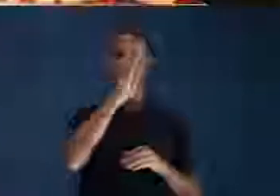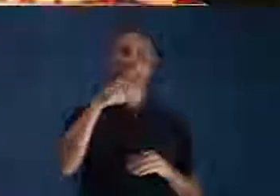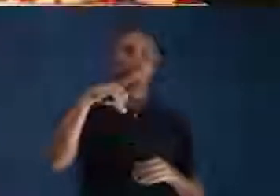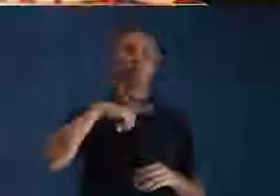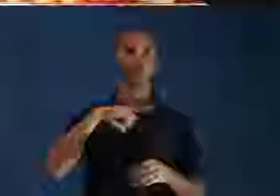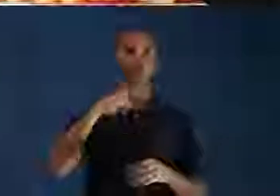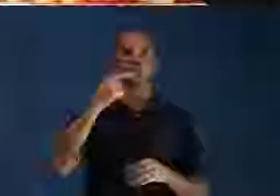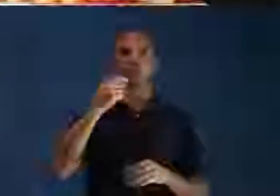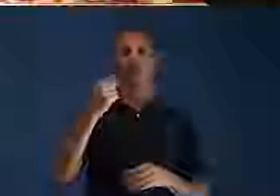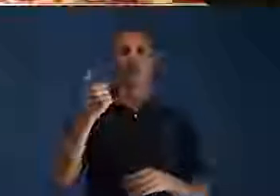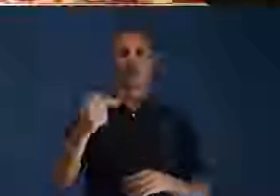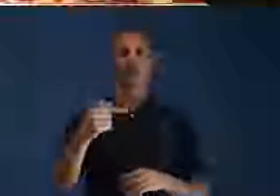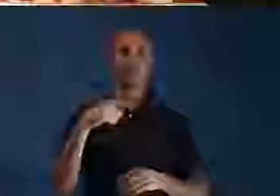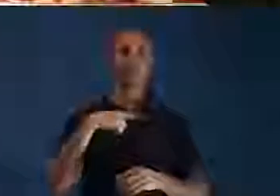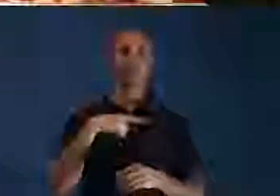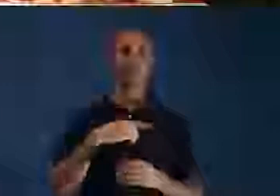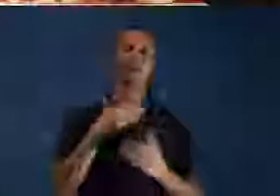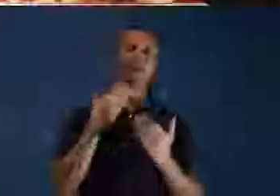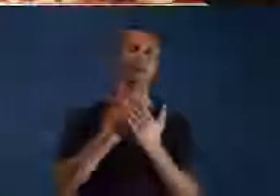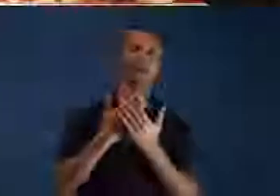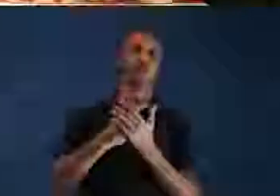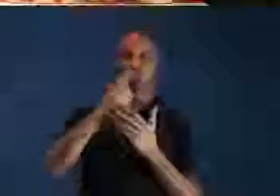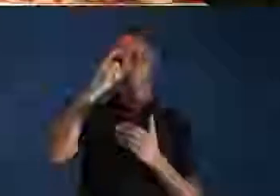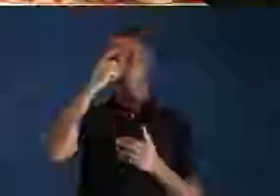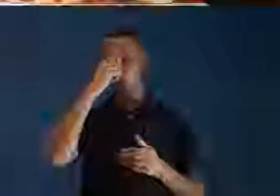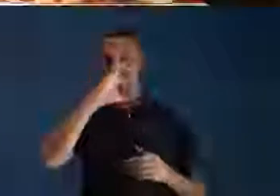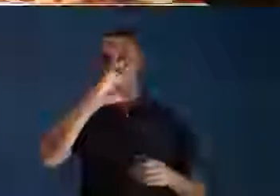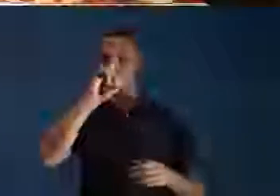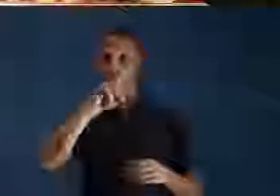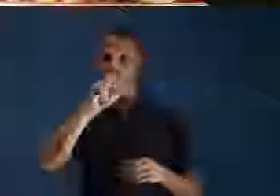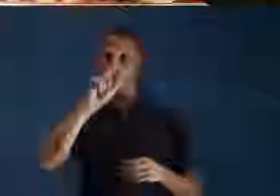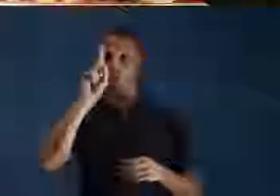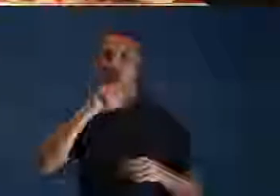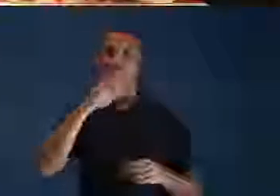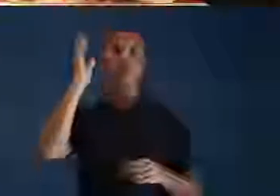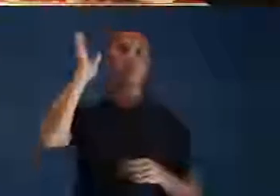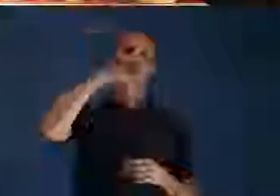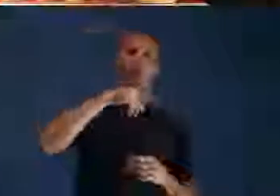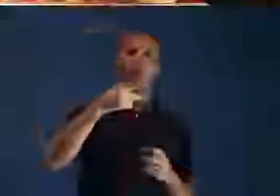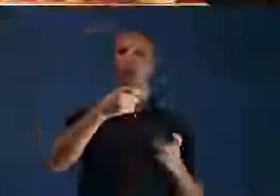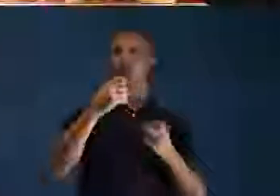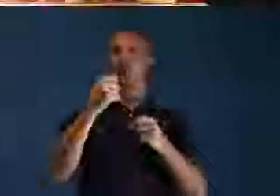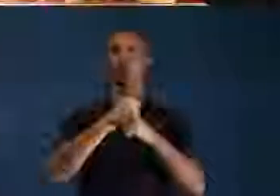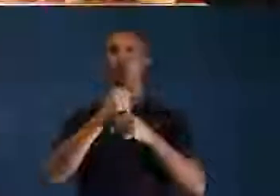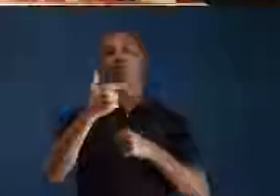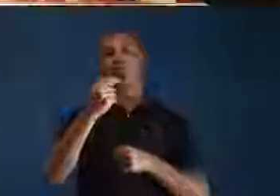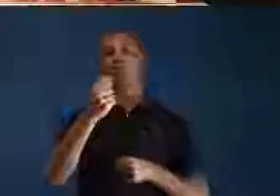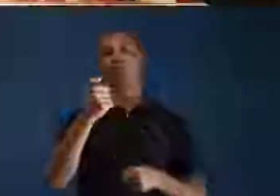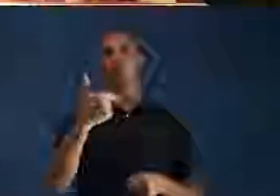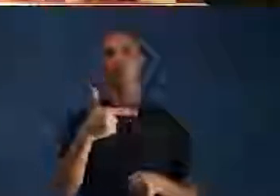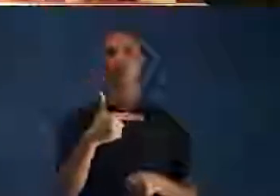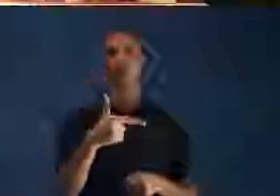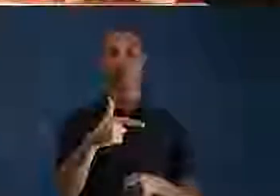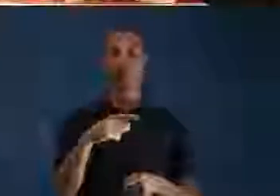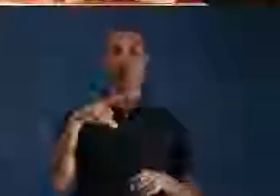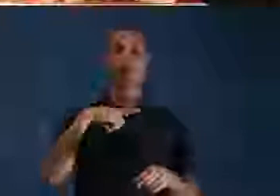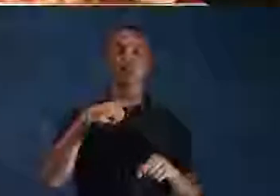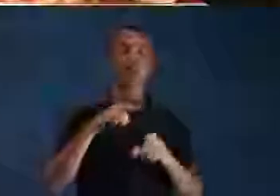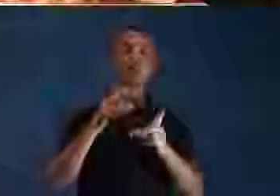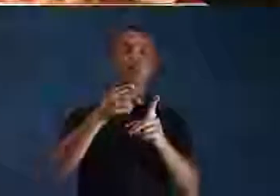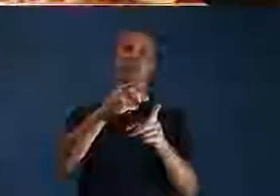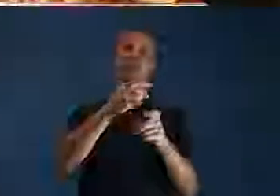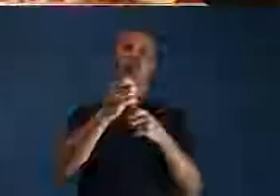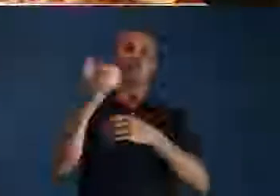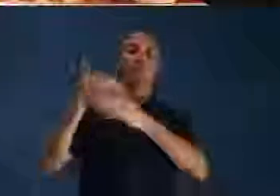em 2009, Estudos Judaicos Shoah, o Mal e o Crime, em 2012, e Crime e Transgressão na